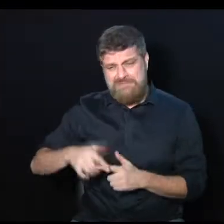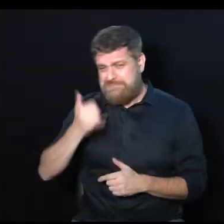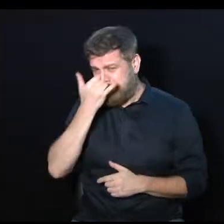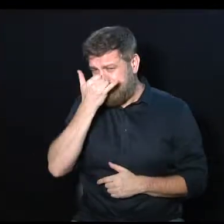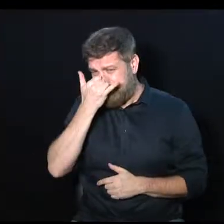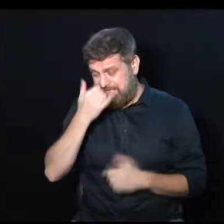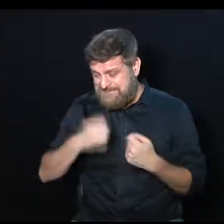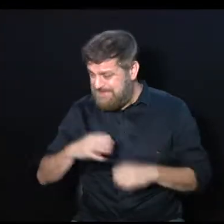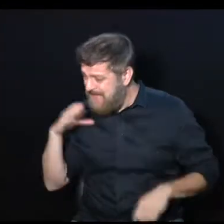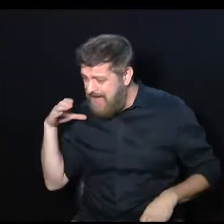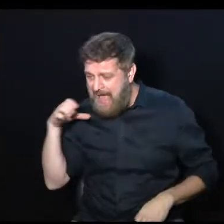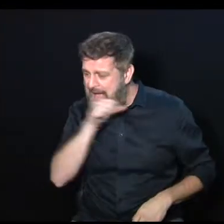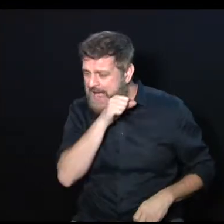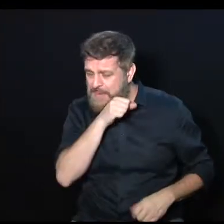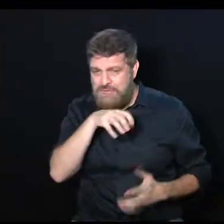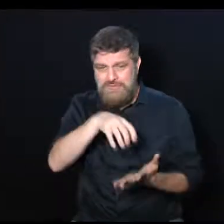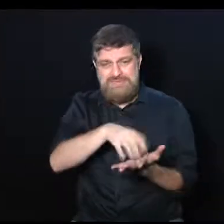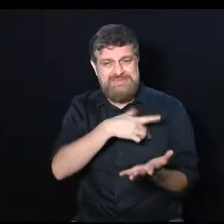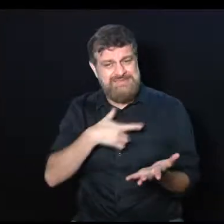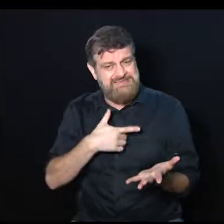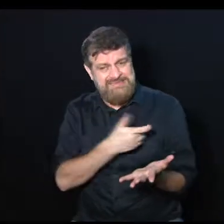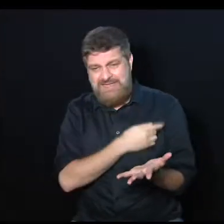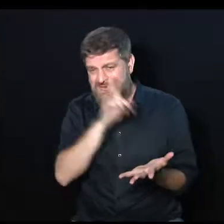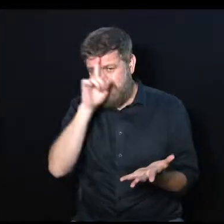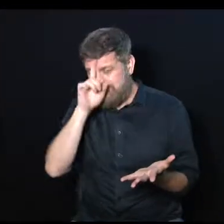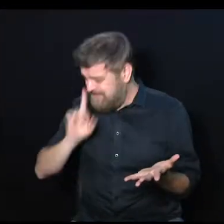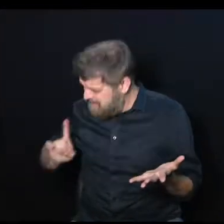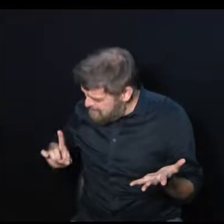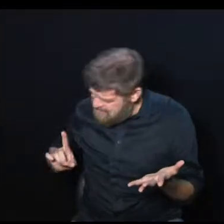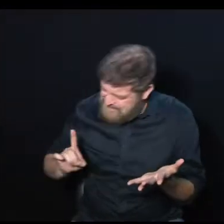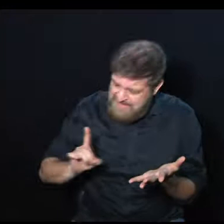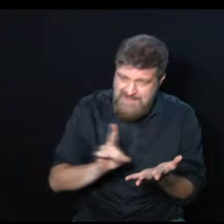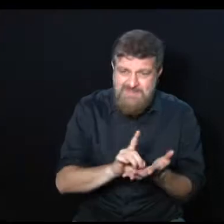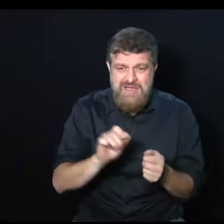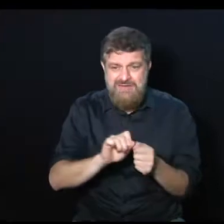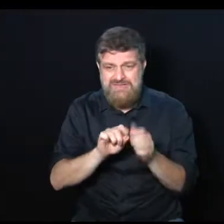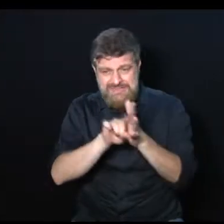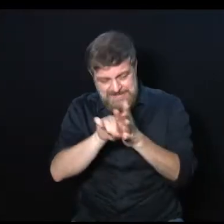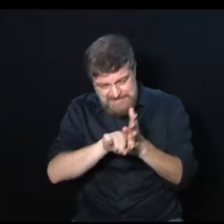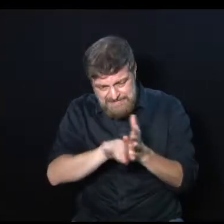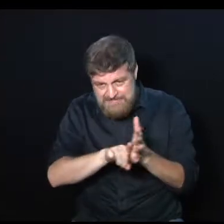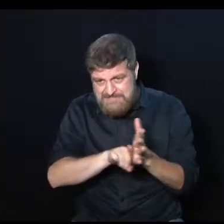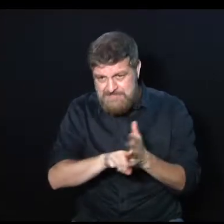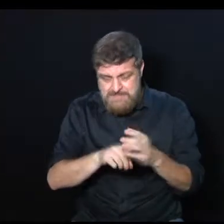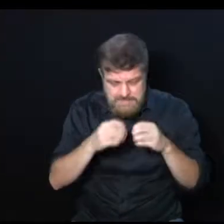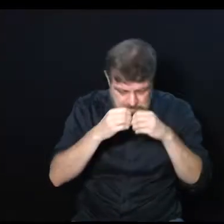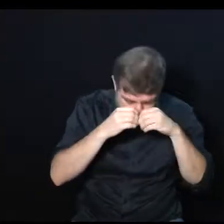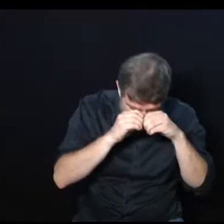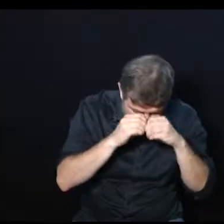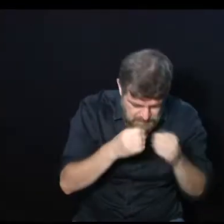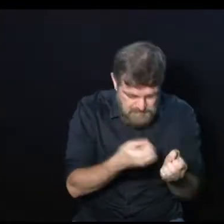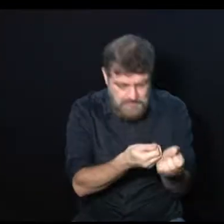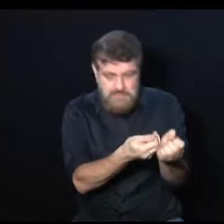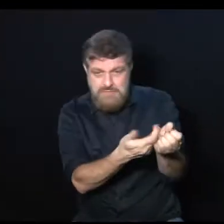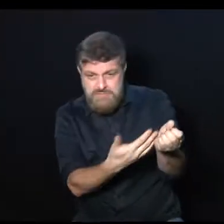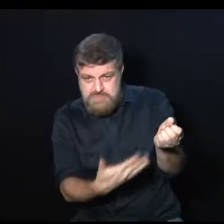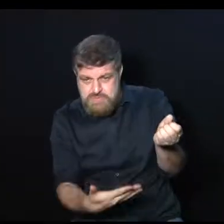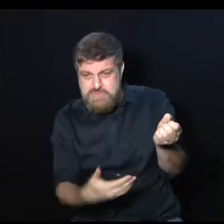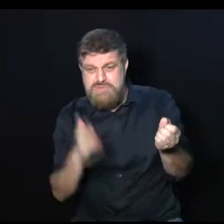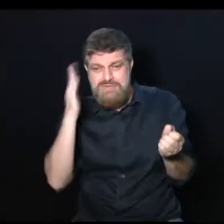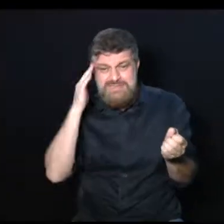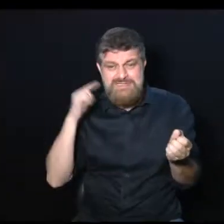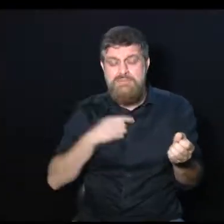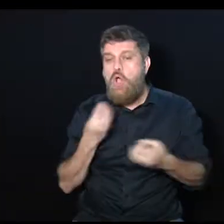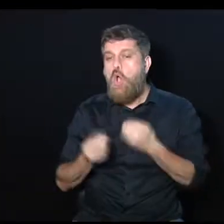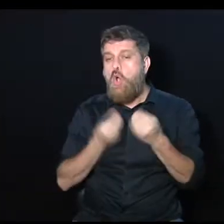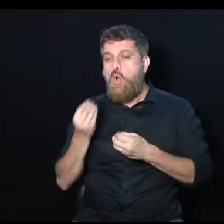encaminhado imediatamente para um serviço de saúde, ele tem que ser monitorado, ele tem que colher enzimas hepáticas, ele tem que ver o nível sanguíneo do paracetamol